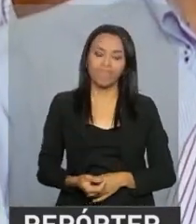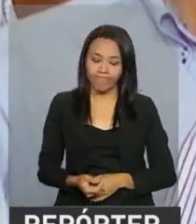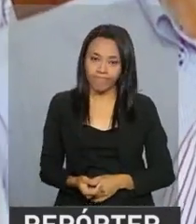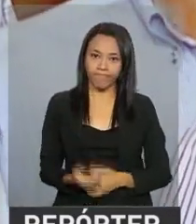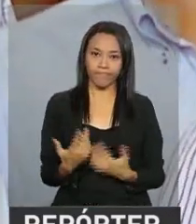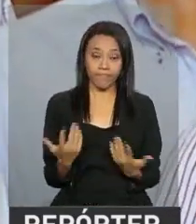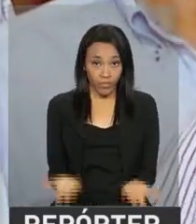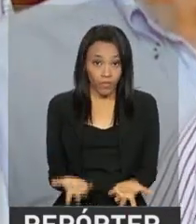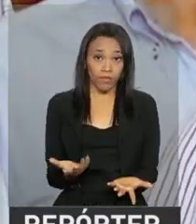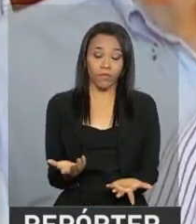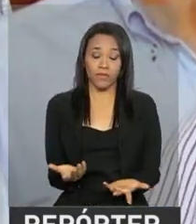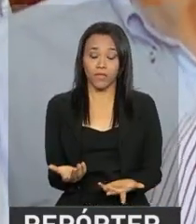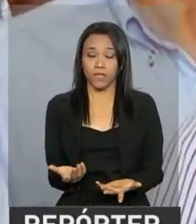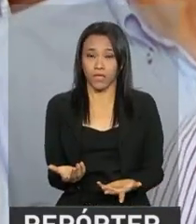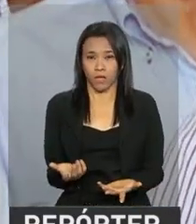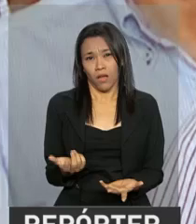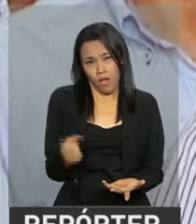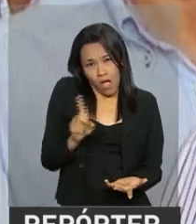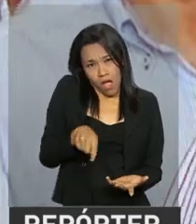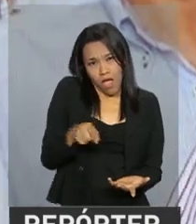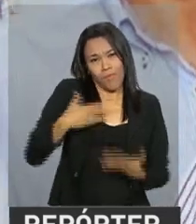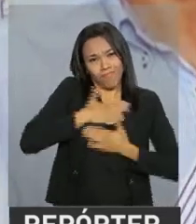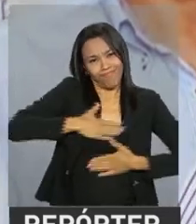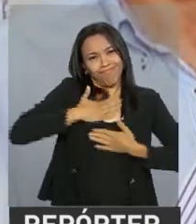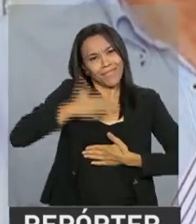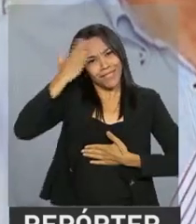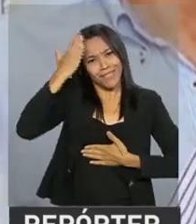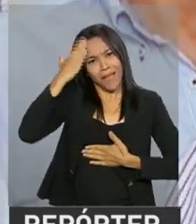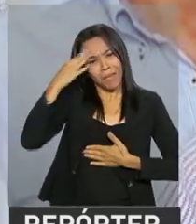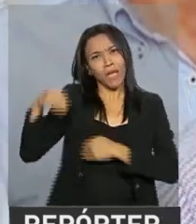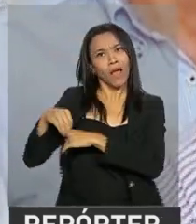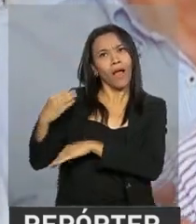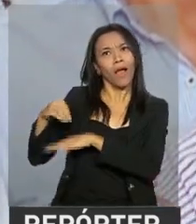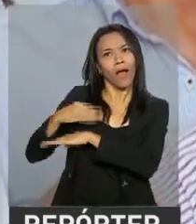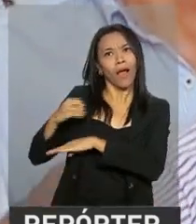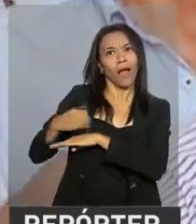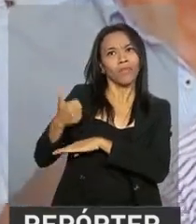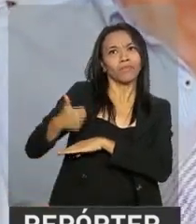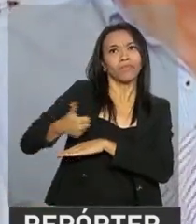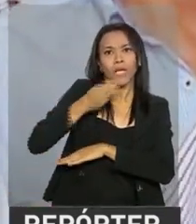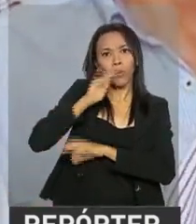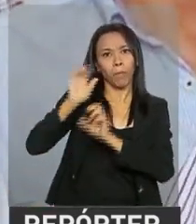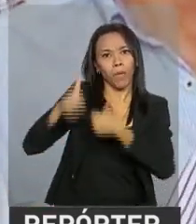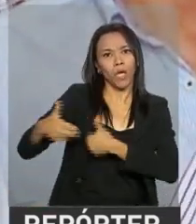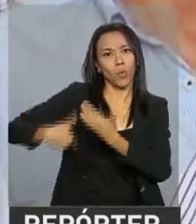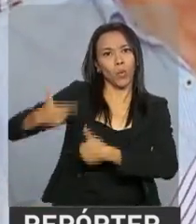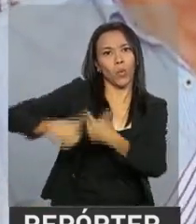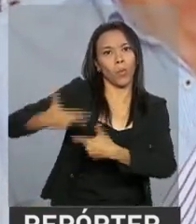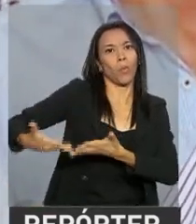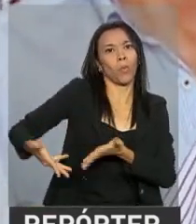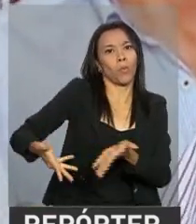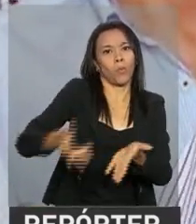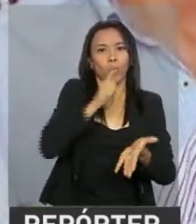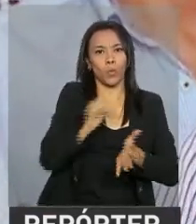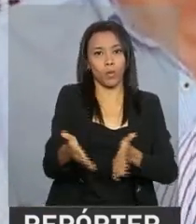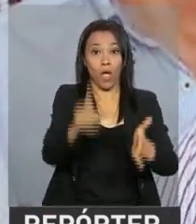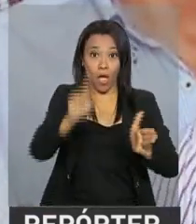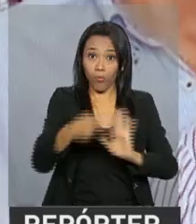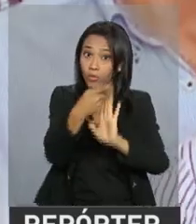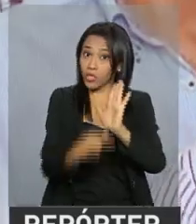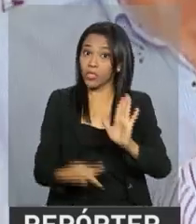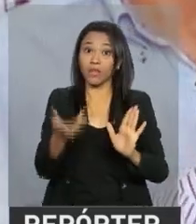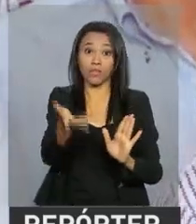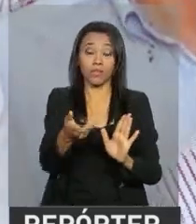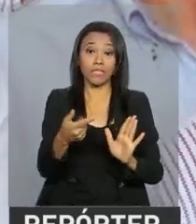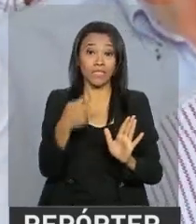né? De modo que é uma satisfação saber que nós, um dos nossos projetos, que é o projeto de